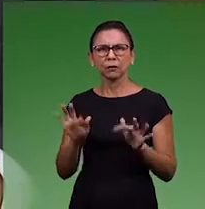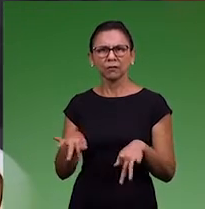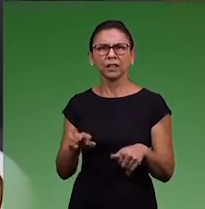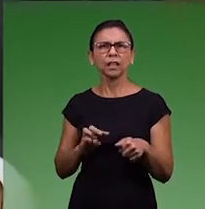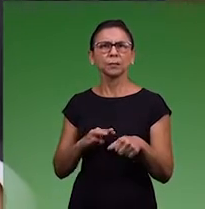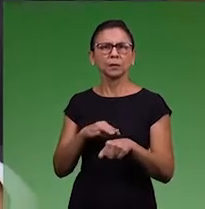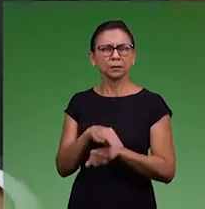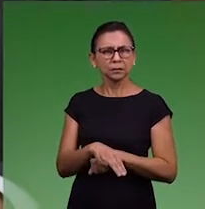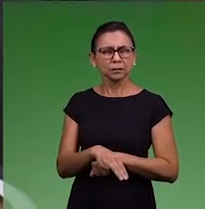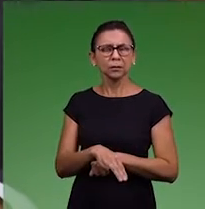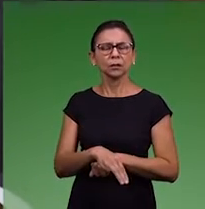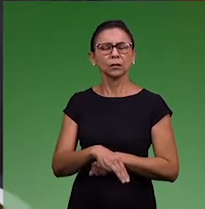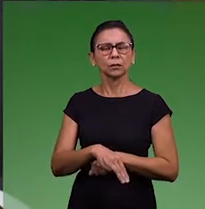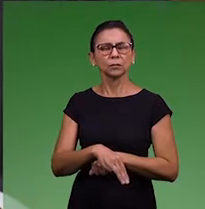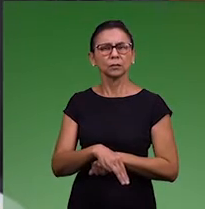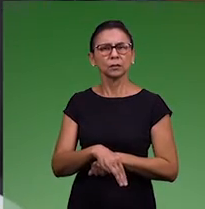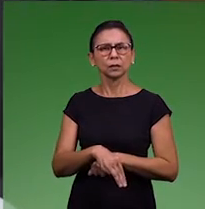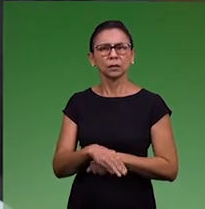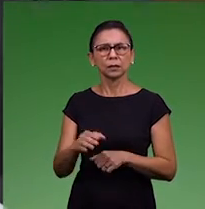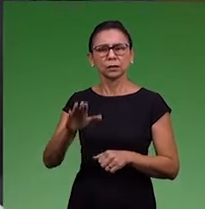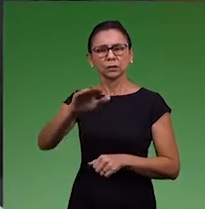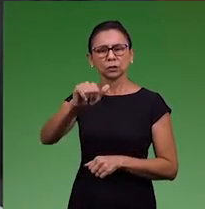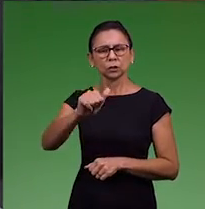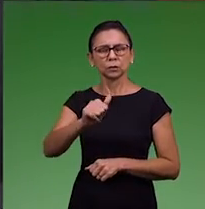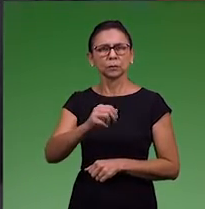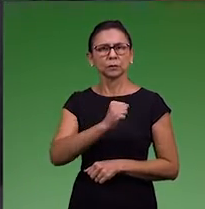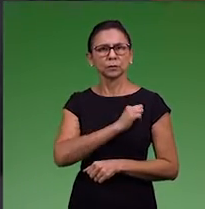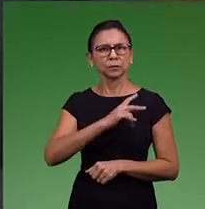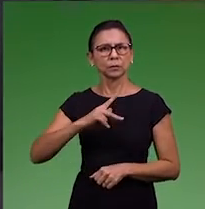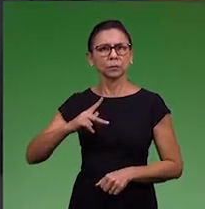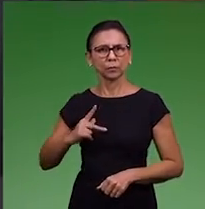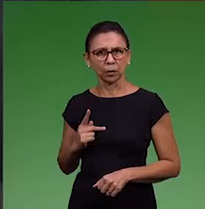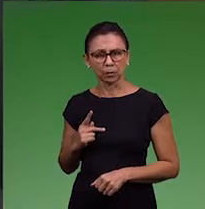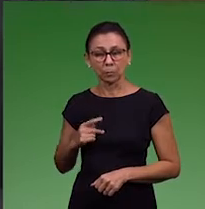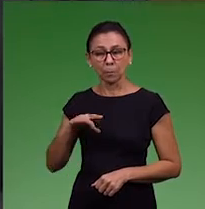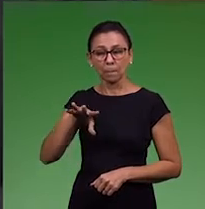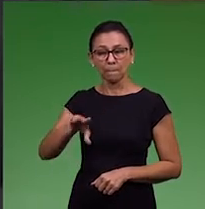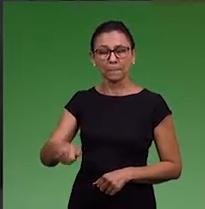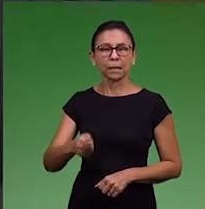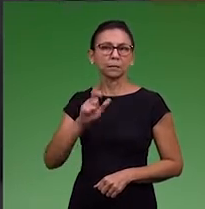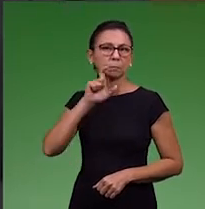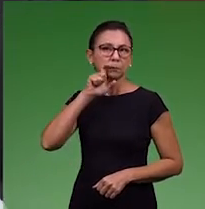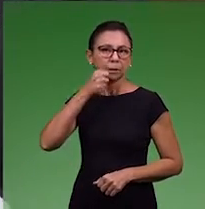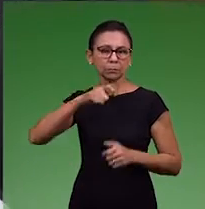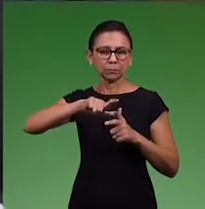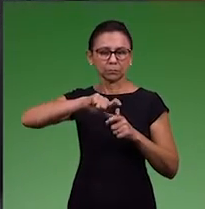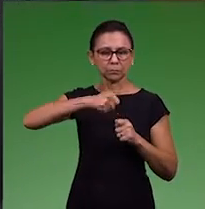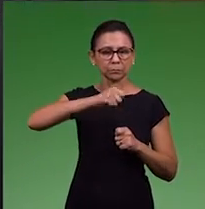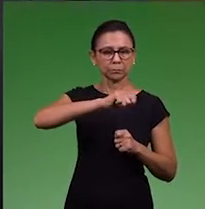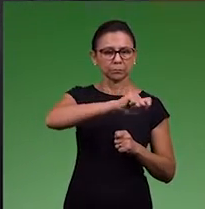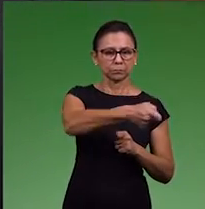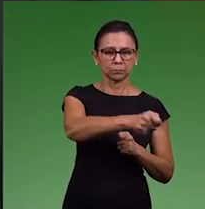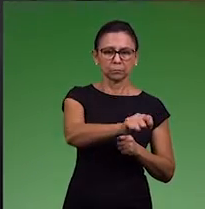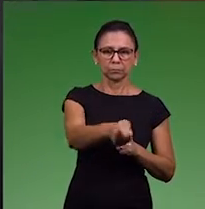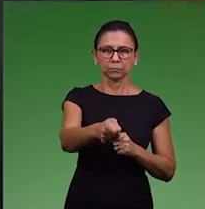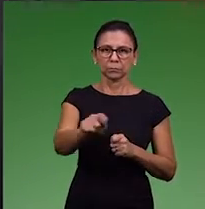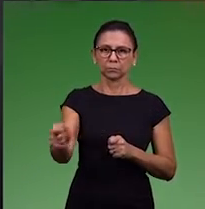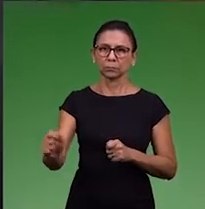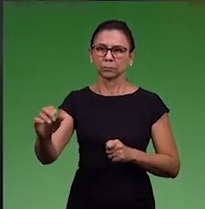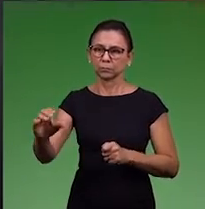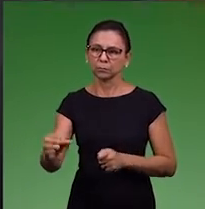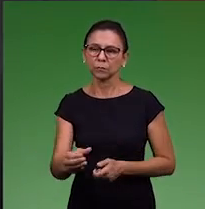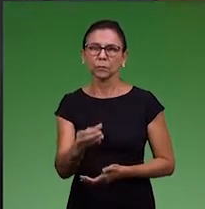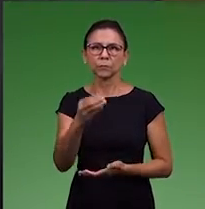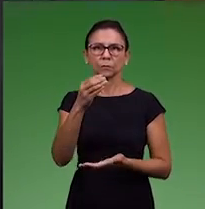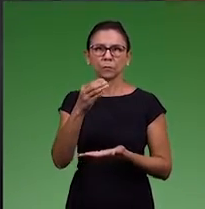ele chama os seus apóstolos e ele diz, ele toma o pão, parte o pão, distribui entre eles, pega o